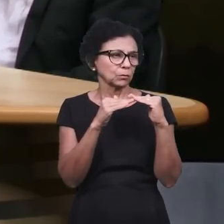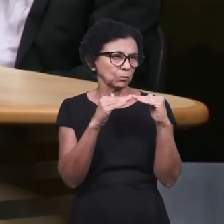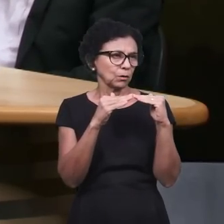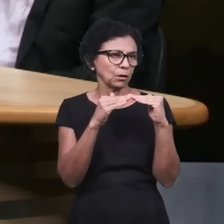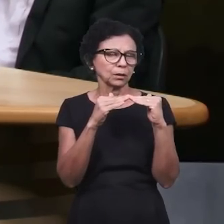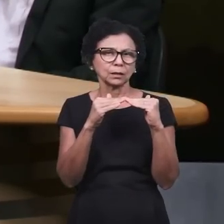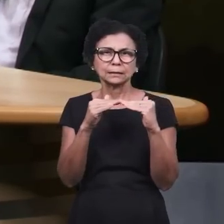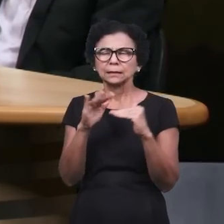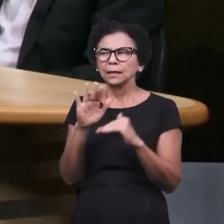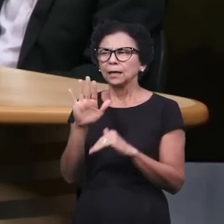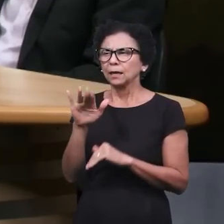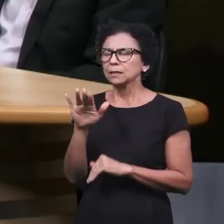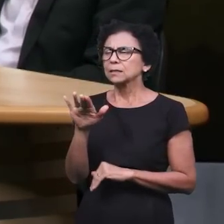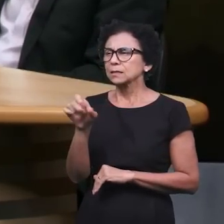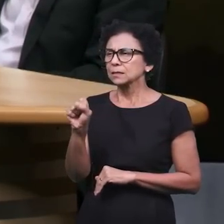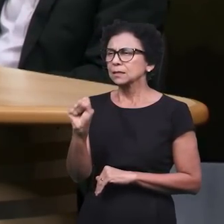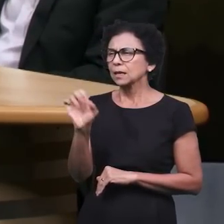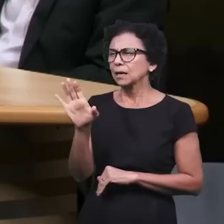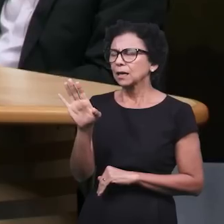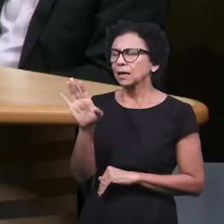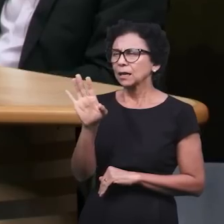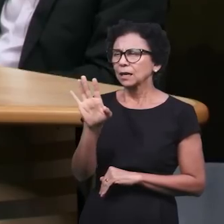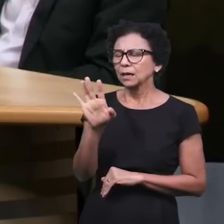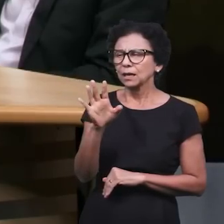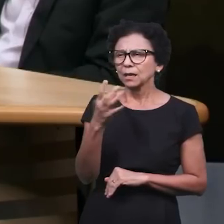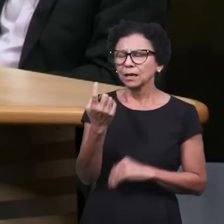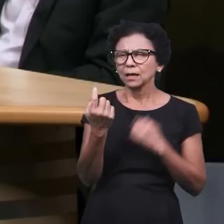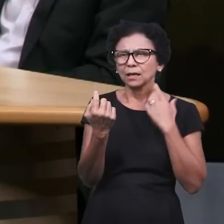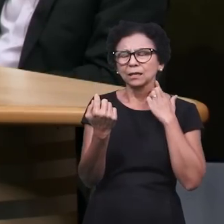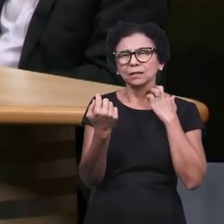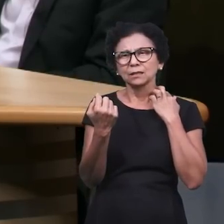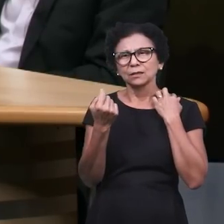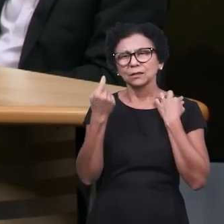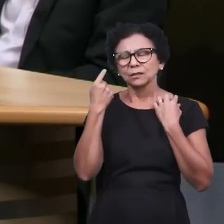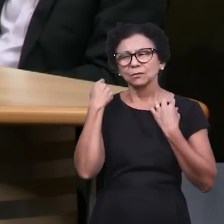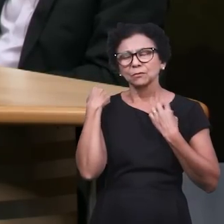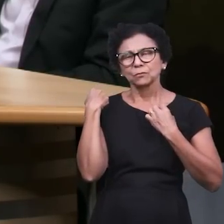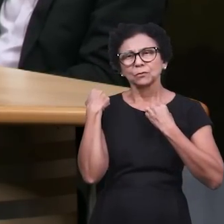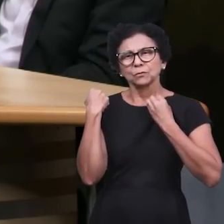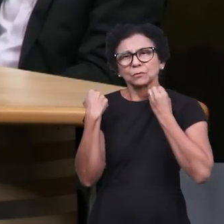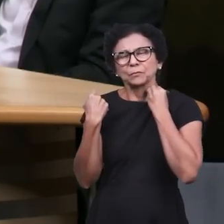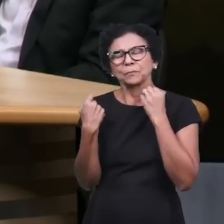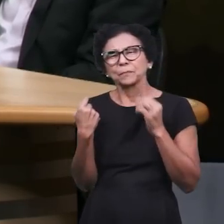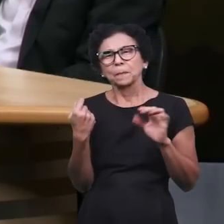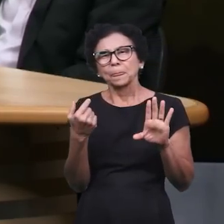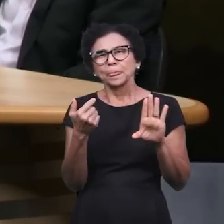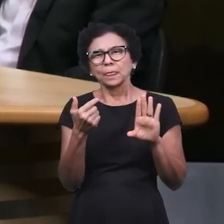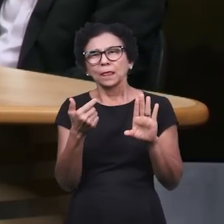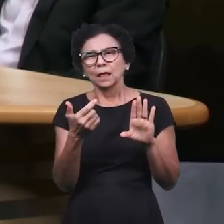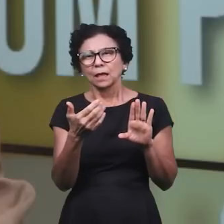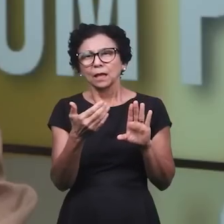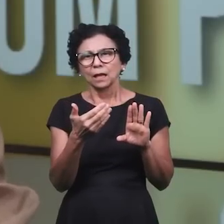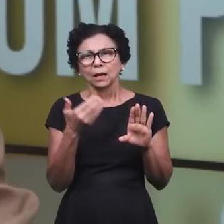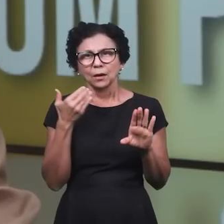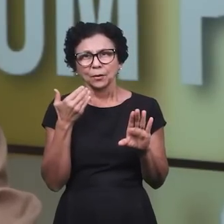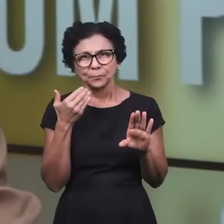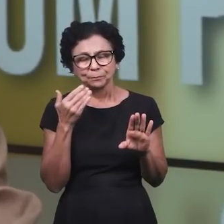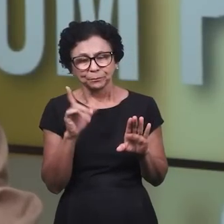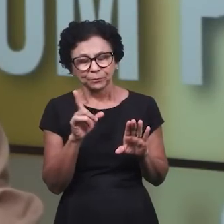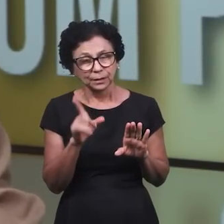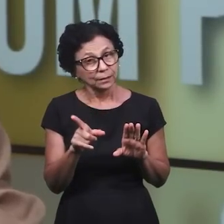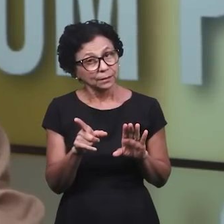Voltando um pouco aqui, pastor Marcelo, pastor Rodolfo, é um preparo para que ela seja enviada,